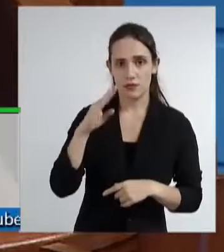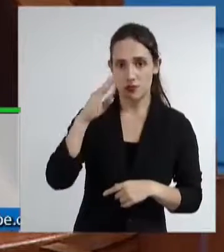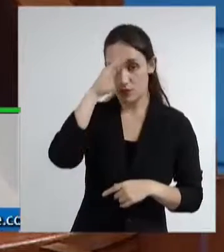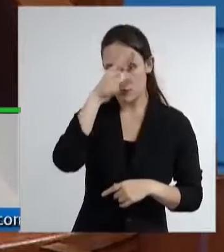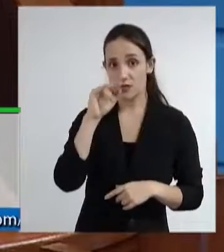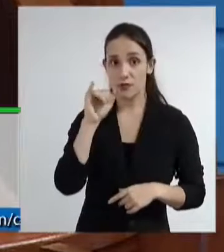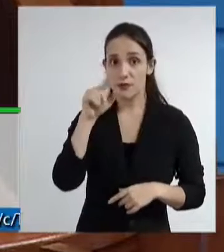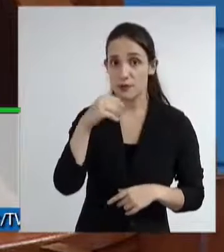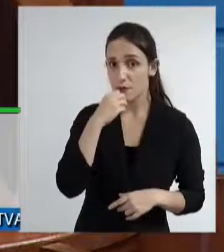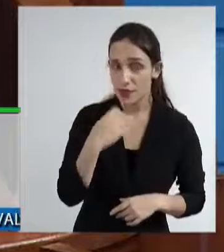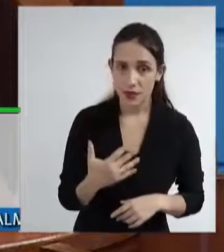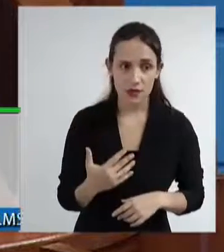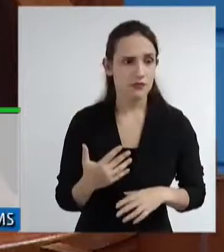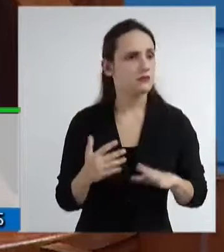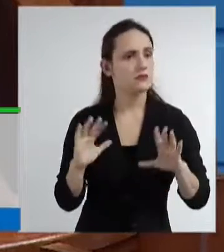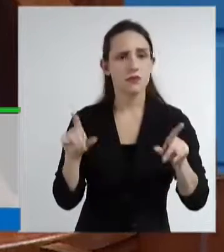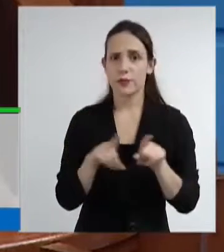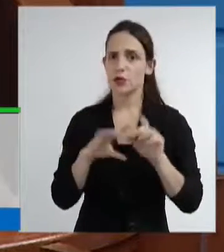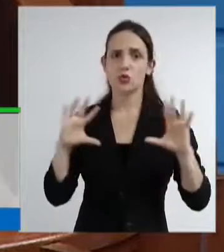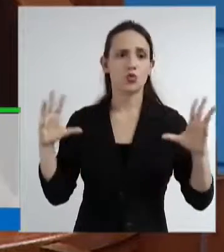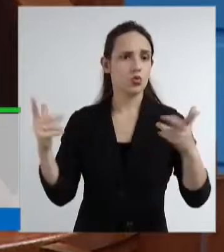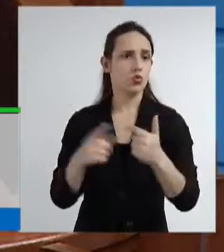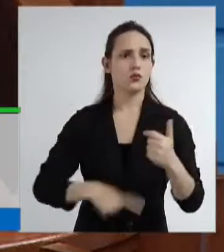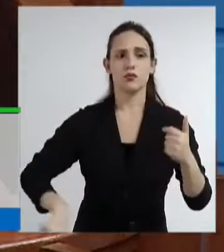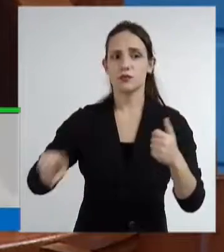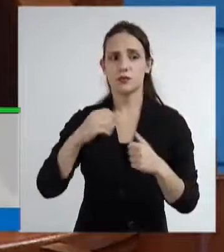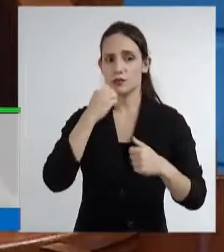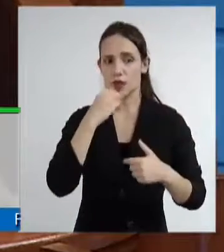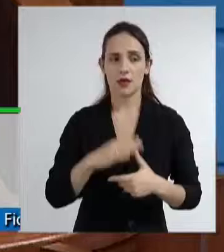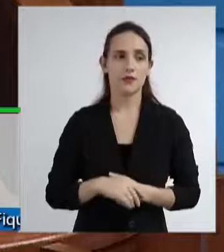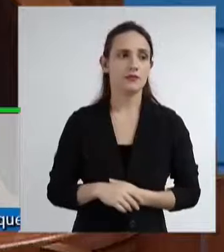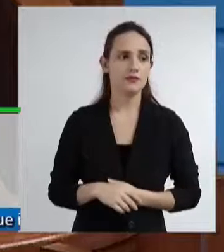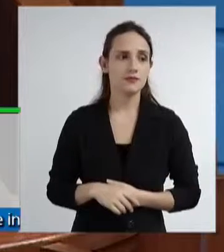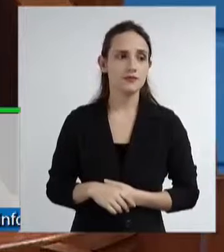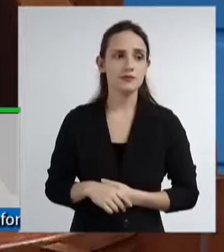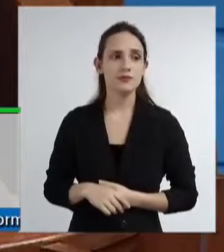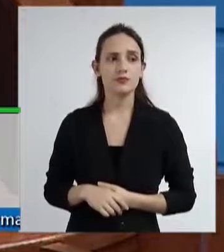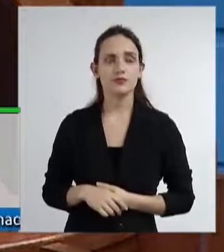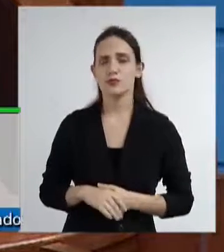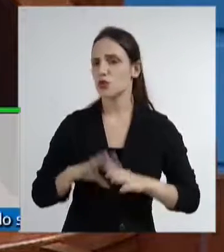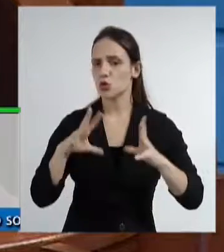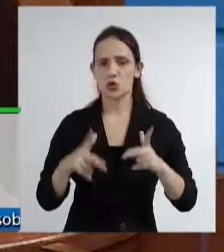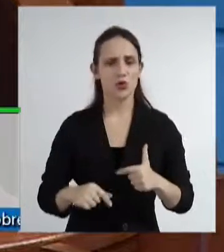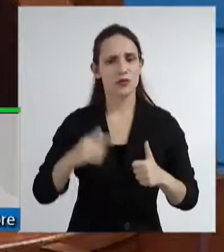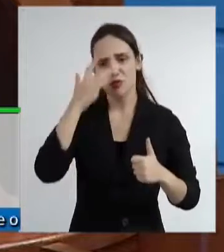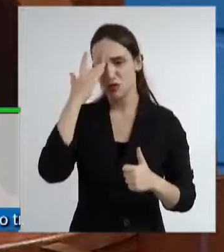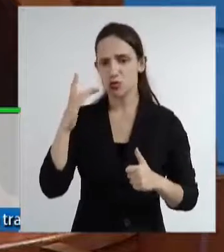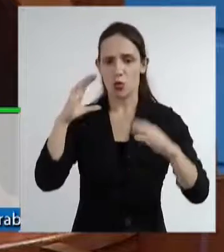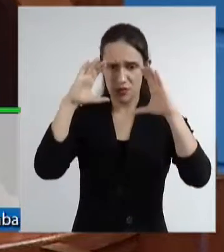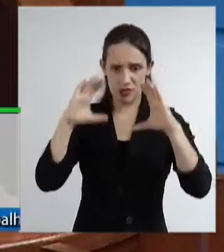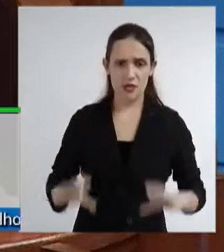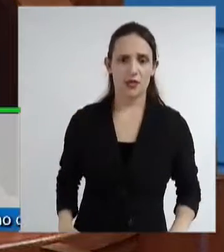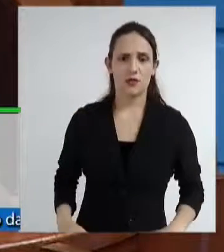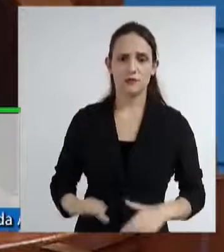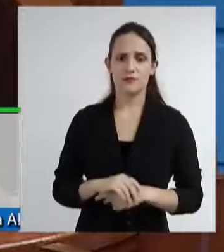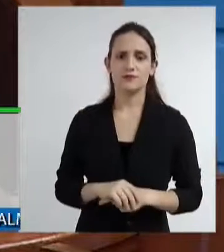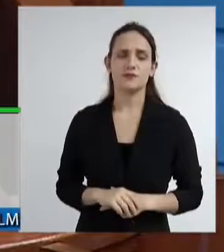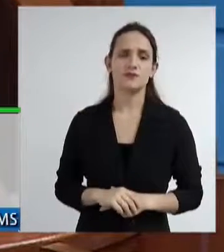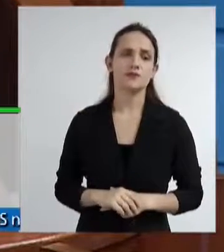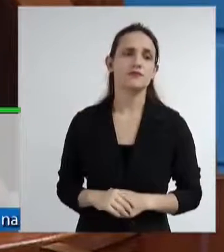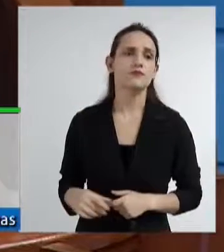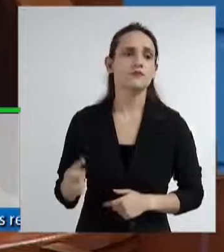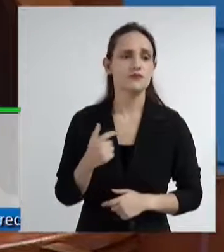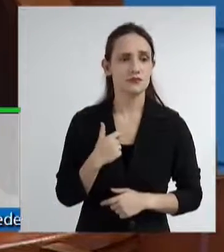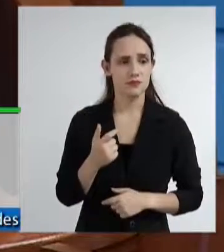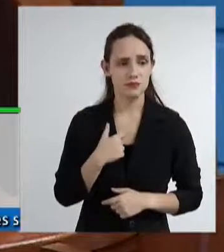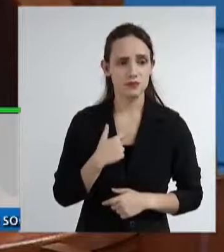bem, todos nós também, da mesma forma, iremos bem. Todos os brasileiros, todos os cidadãos desse país. Então, eu